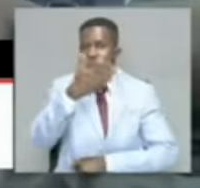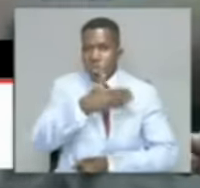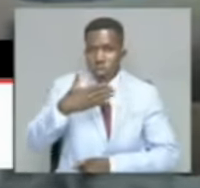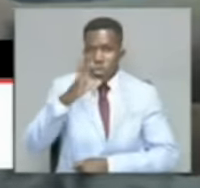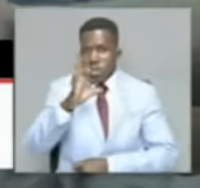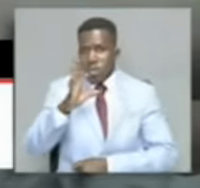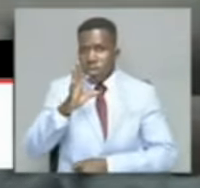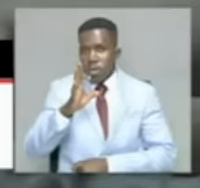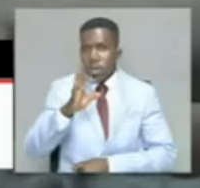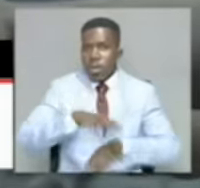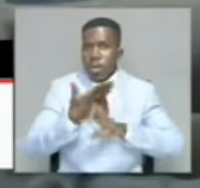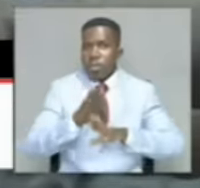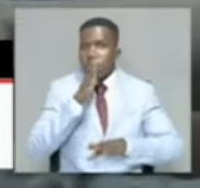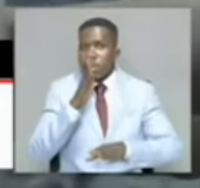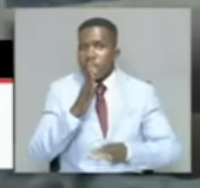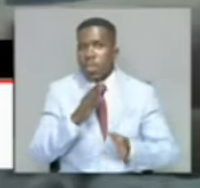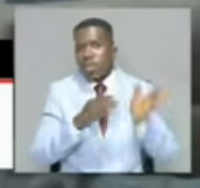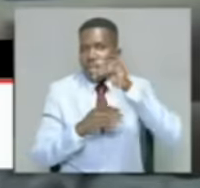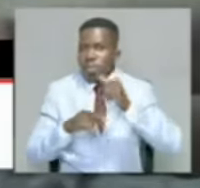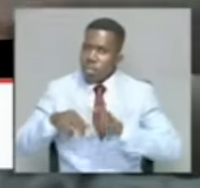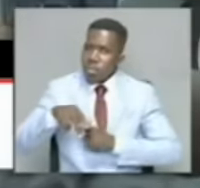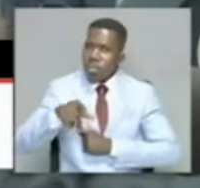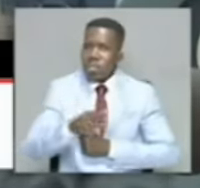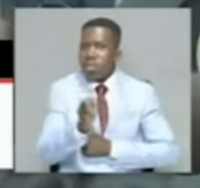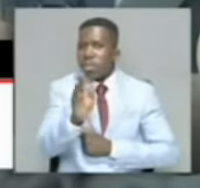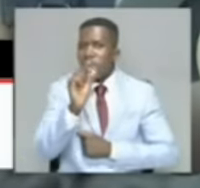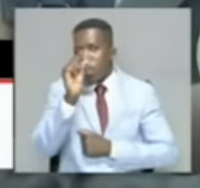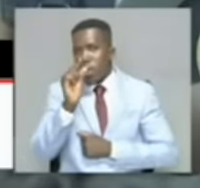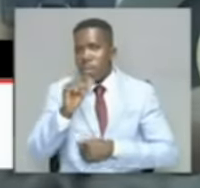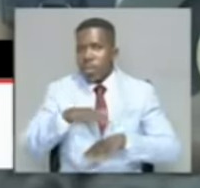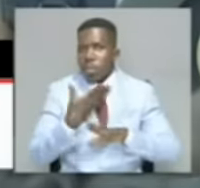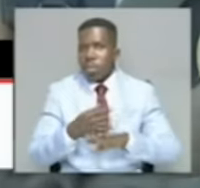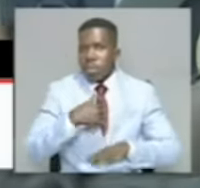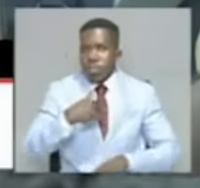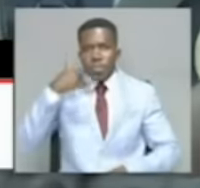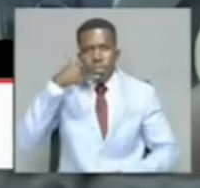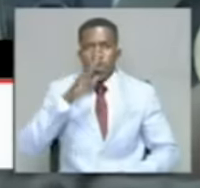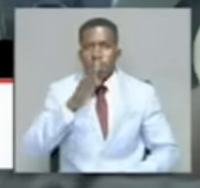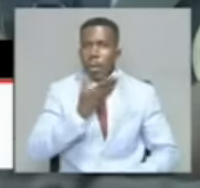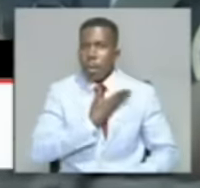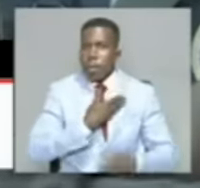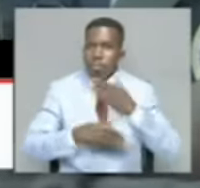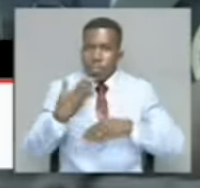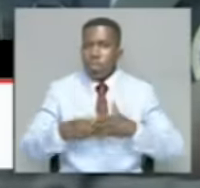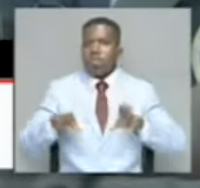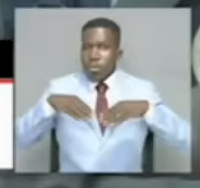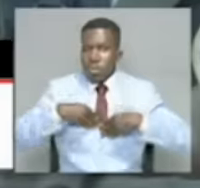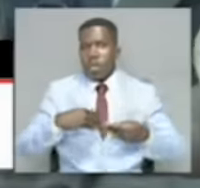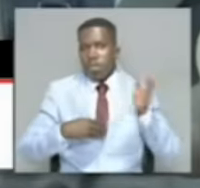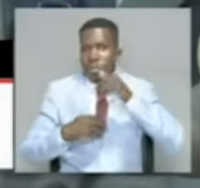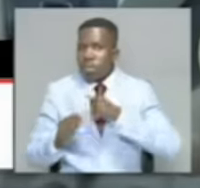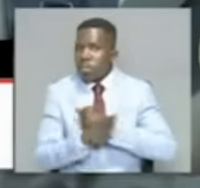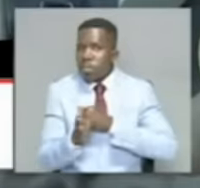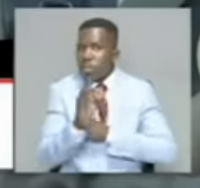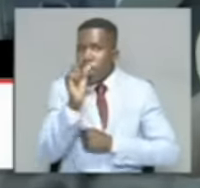horas. Uhum. E disse-me que vamos andar um pouco. Vamos andar, e já liguei naquele pessoal, o pessoal da metade de pé. Vamos andar um pouco. Eu disse,